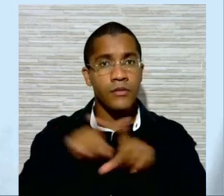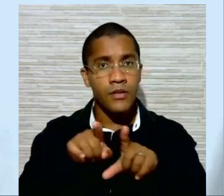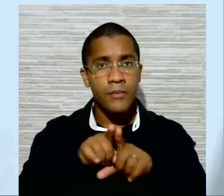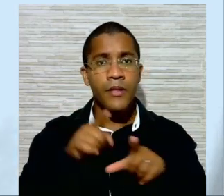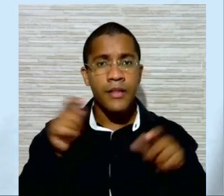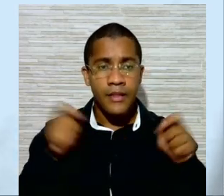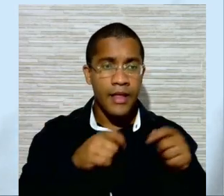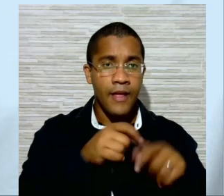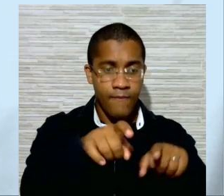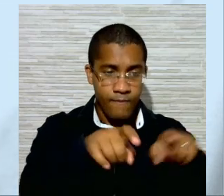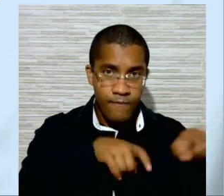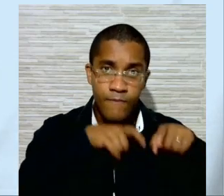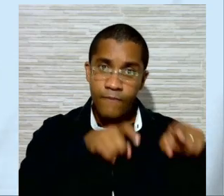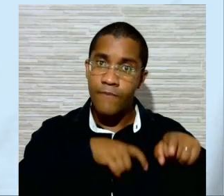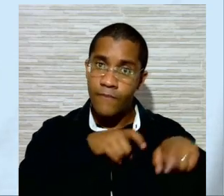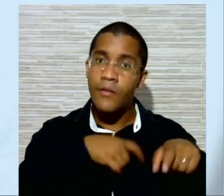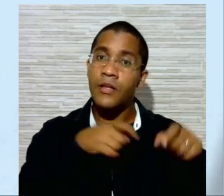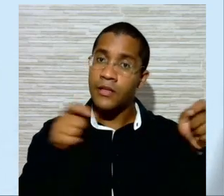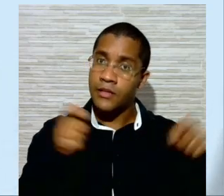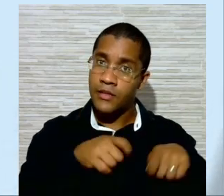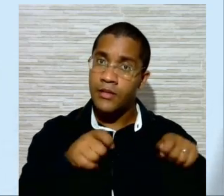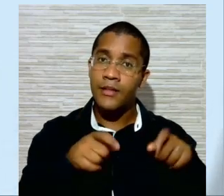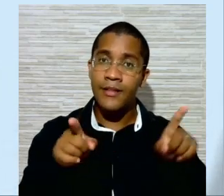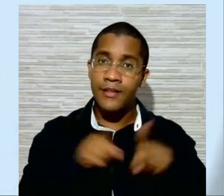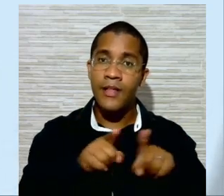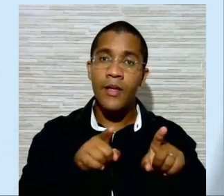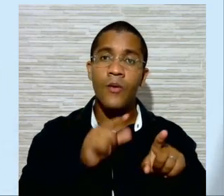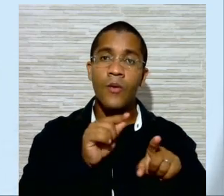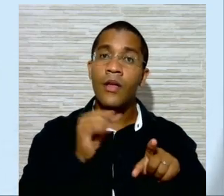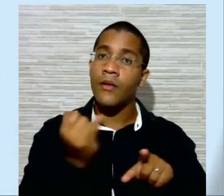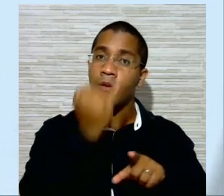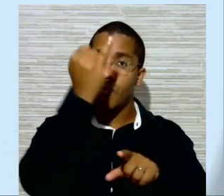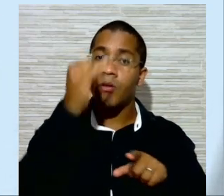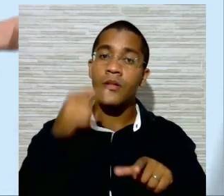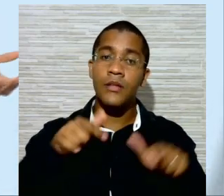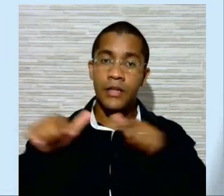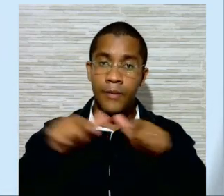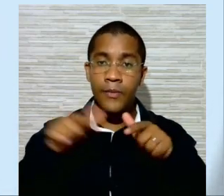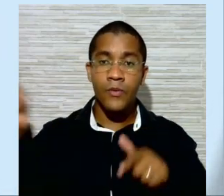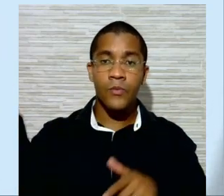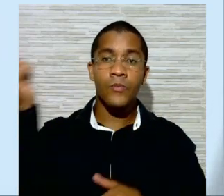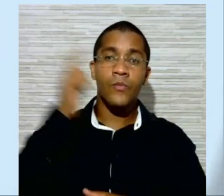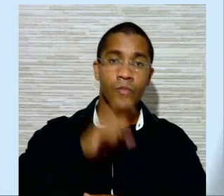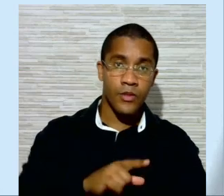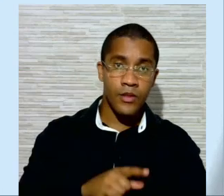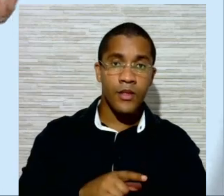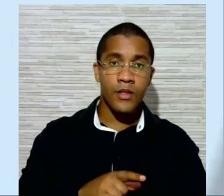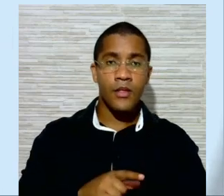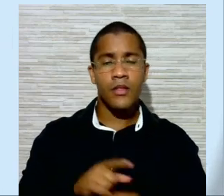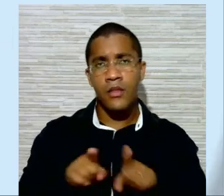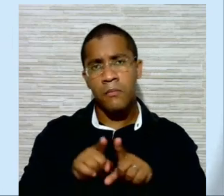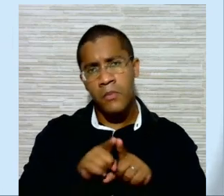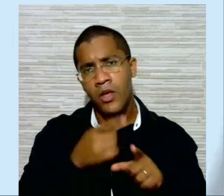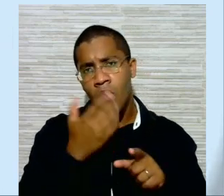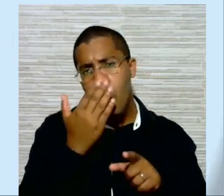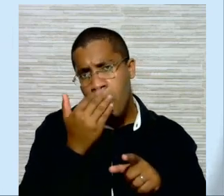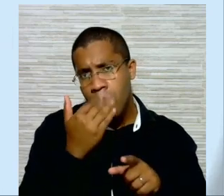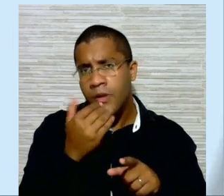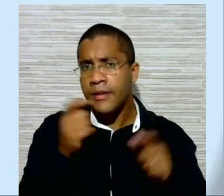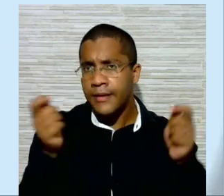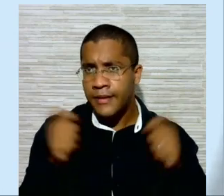também a produção agrícola também tem a sua importância para a geração de emprego e também para a geração